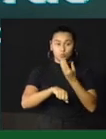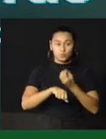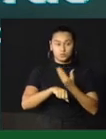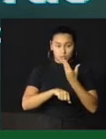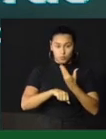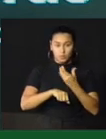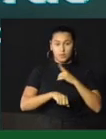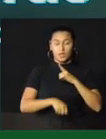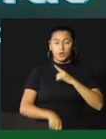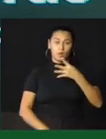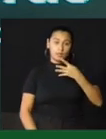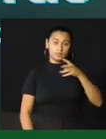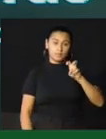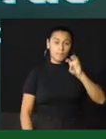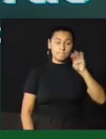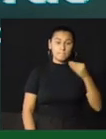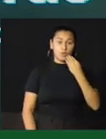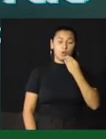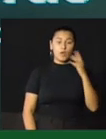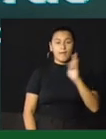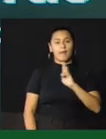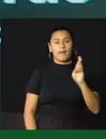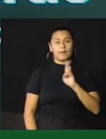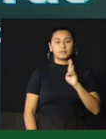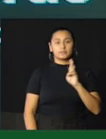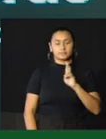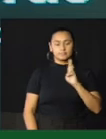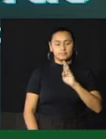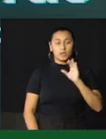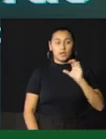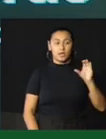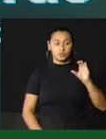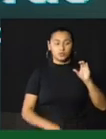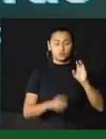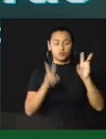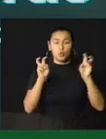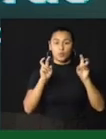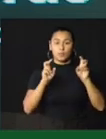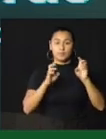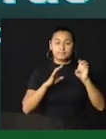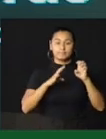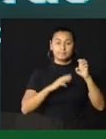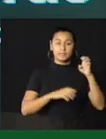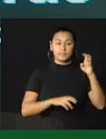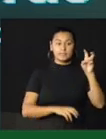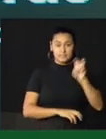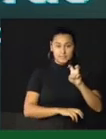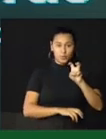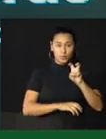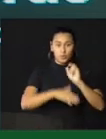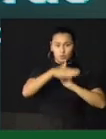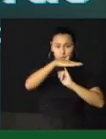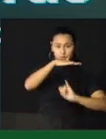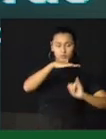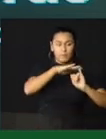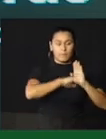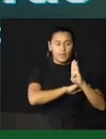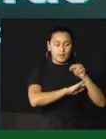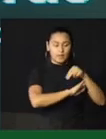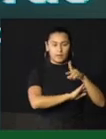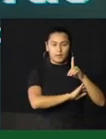bilhões deais de crédito envolvendo C instituições o o BNDS a fep